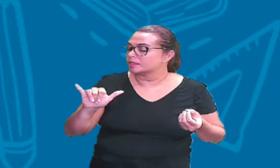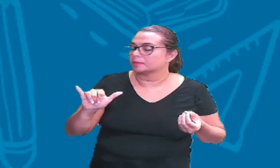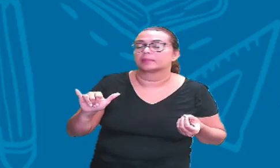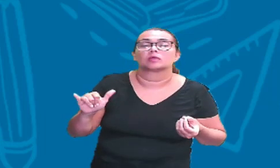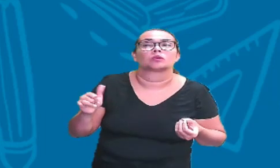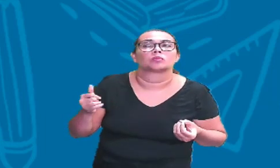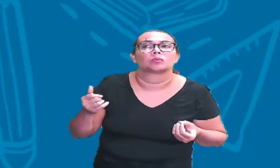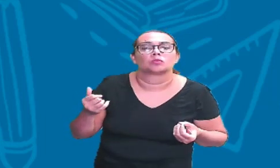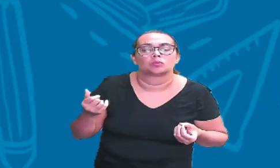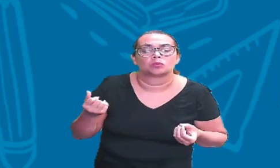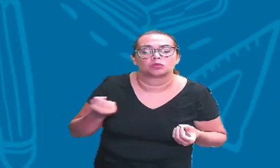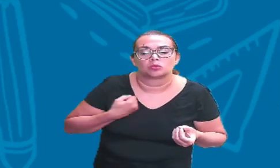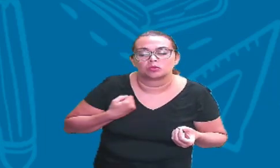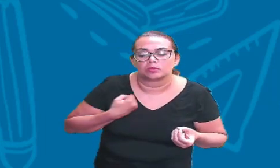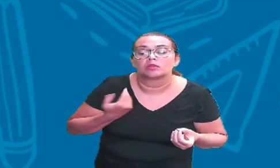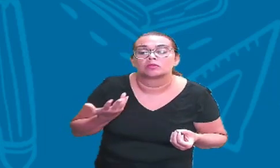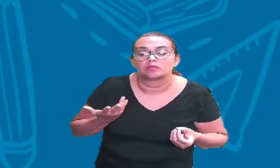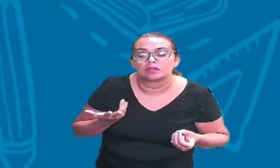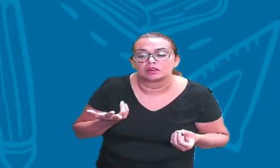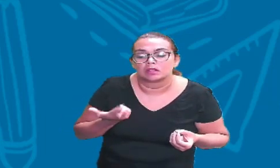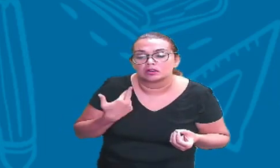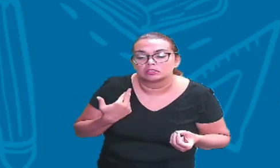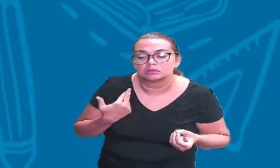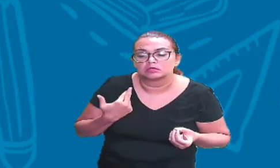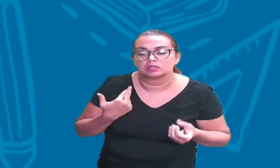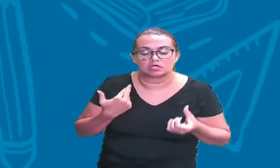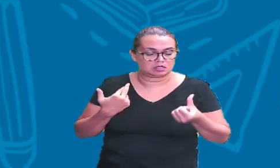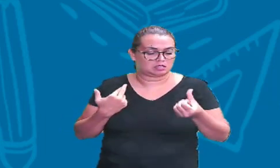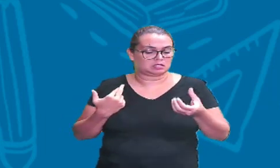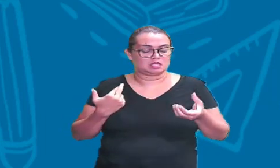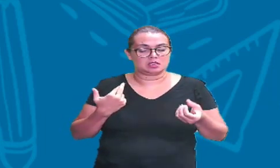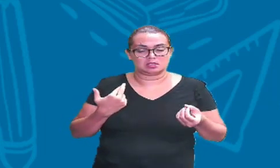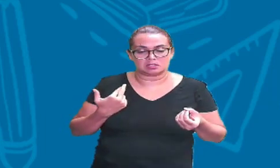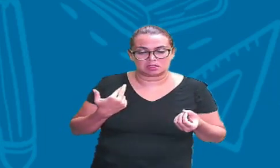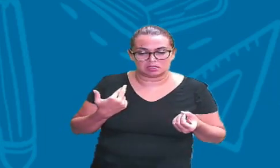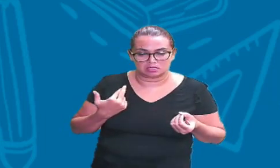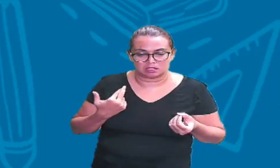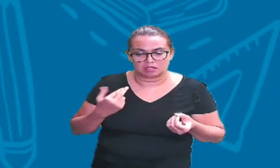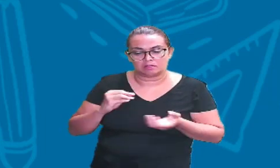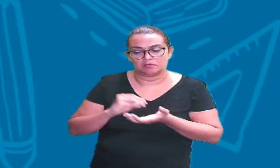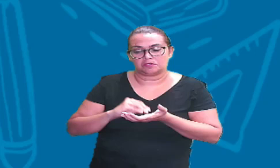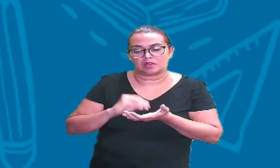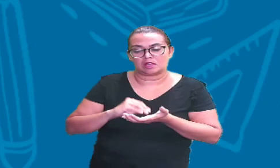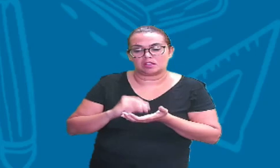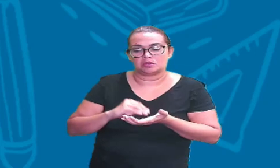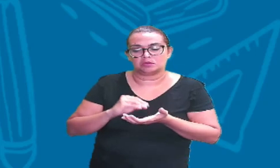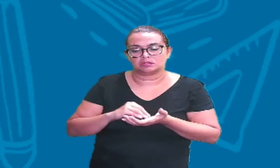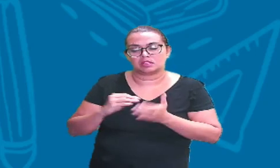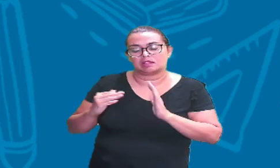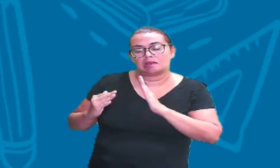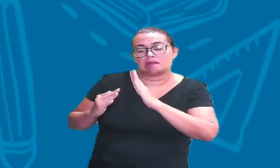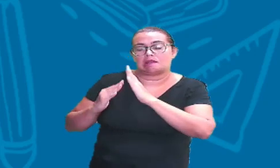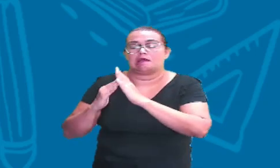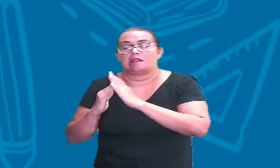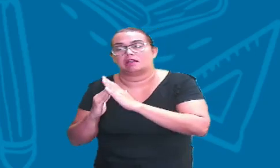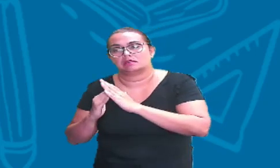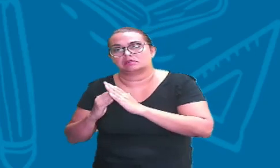completar 180? Diz para mim. 60, quanto está faltando para chegar